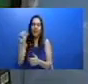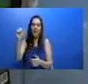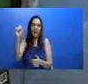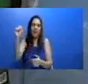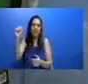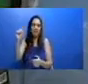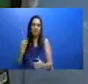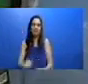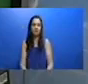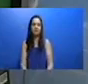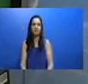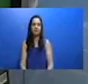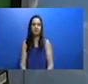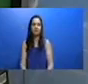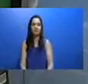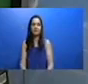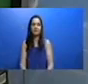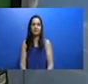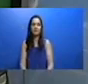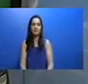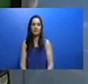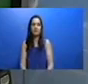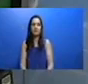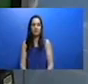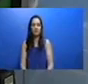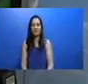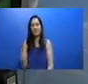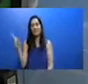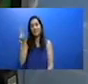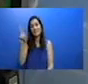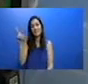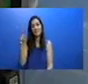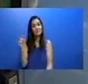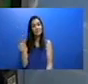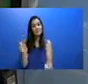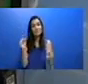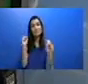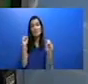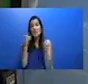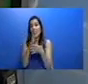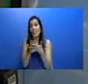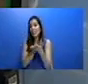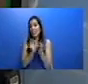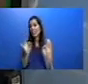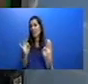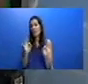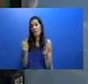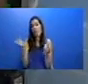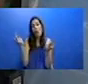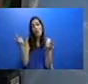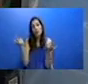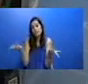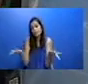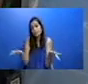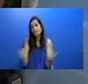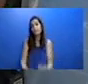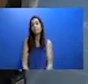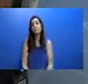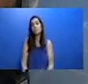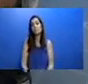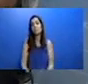consigo economizar, em que eu saio ganhando. Nesse caso, a gente não sairia ganhando em nenhuma delas, tá? Porque